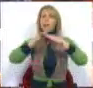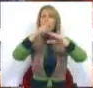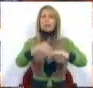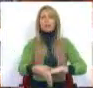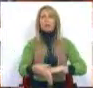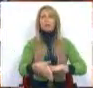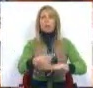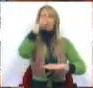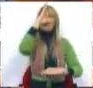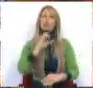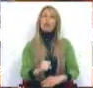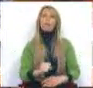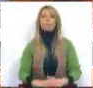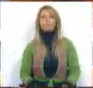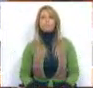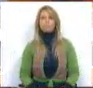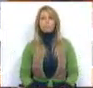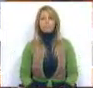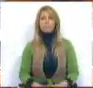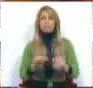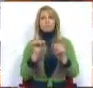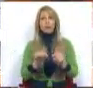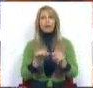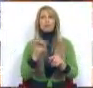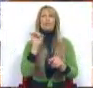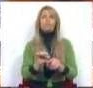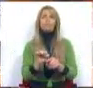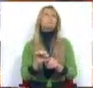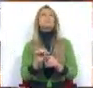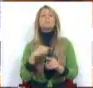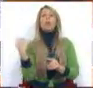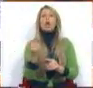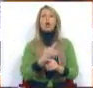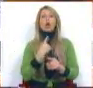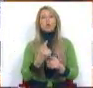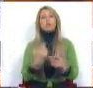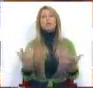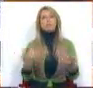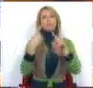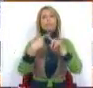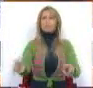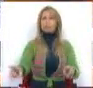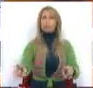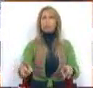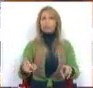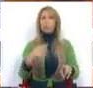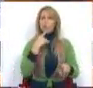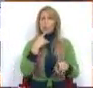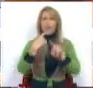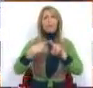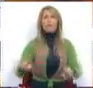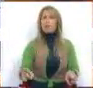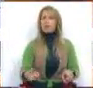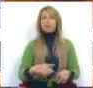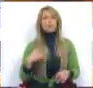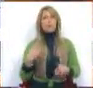uma intervenção do Estado. Estas são as nossas grandes diferenças e as diferenças da